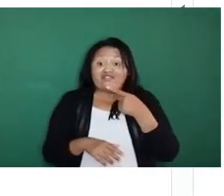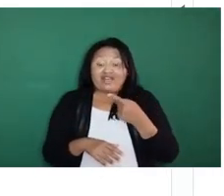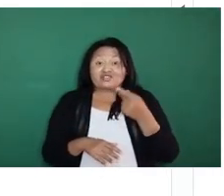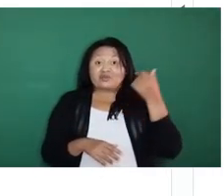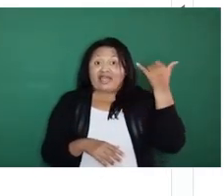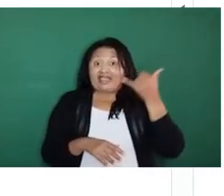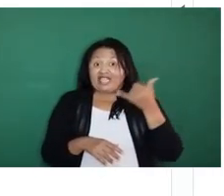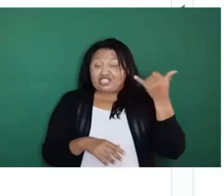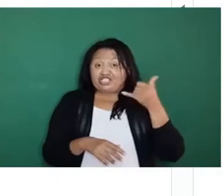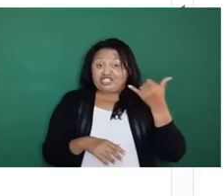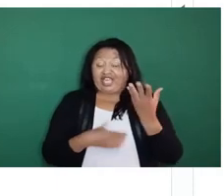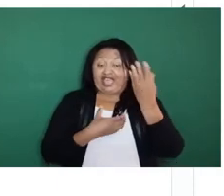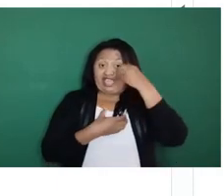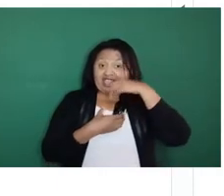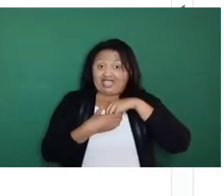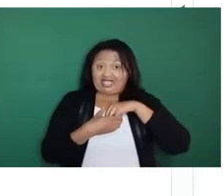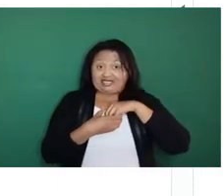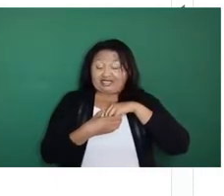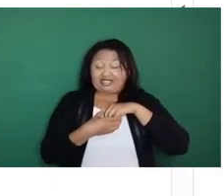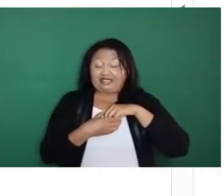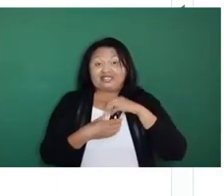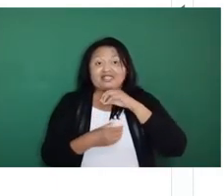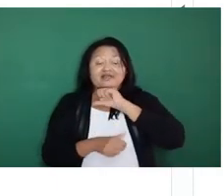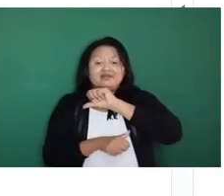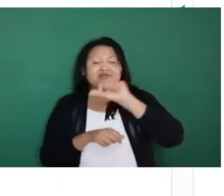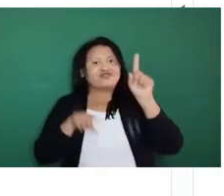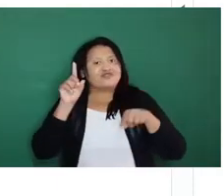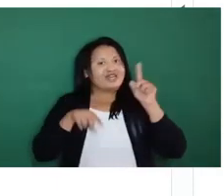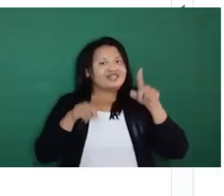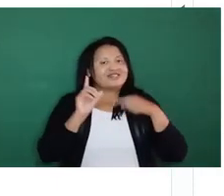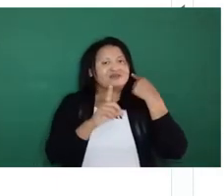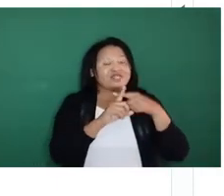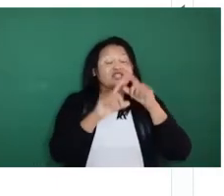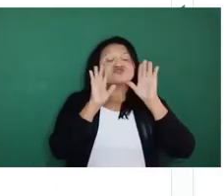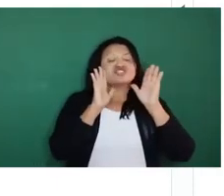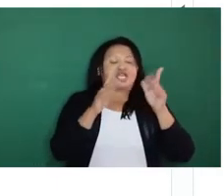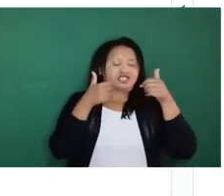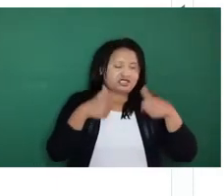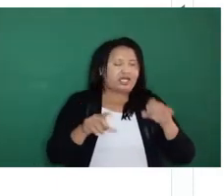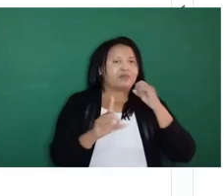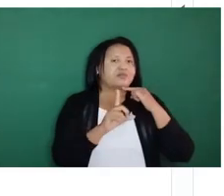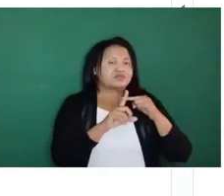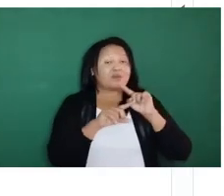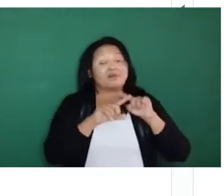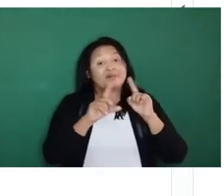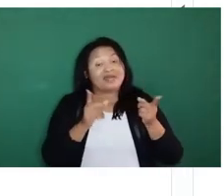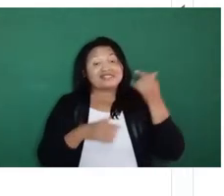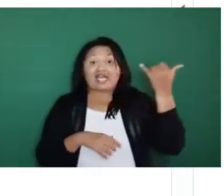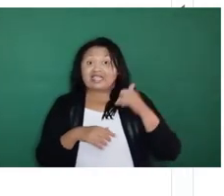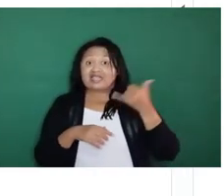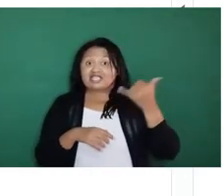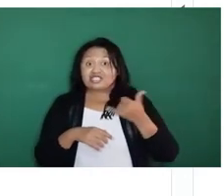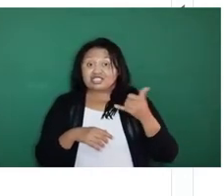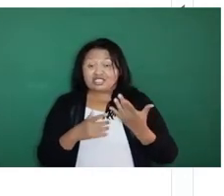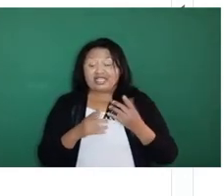a energia interna varia positivamente então aqui ela já está positivo porém a energia como